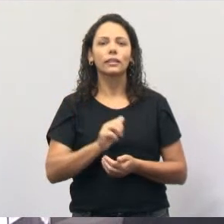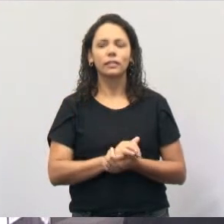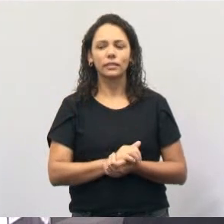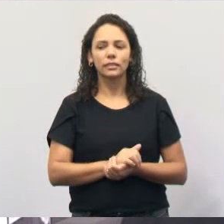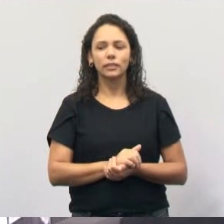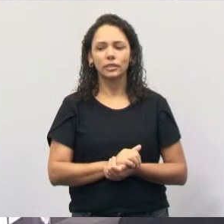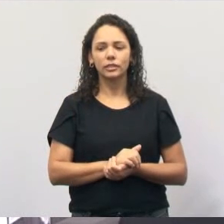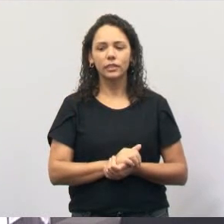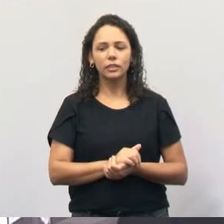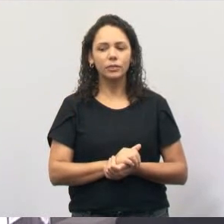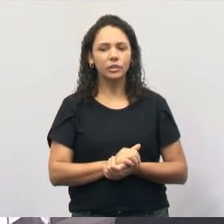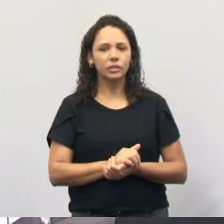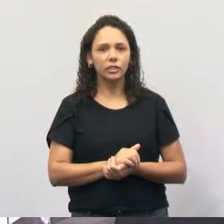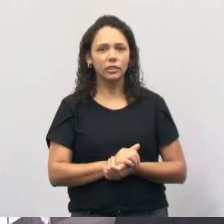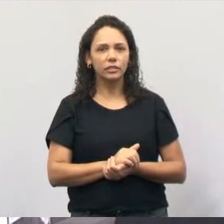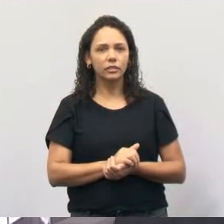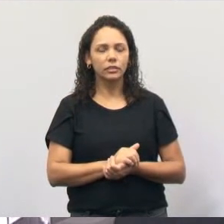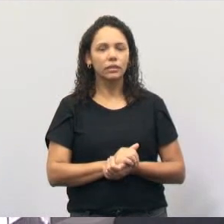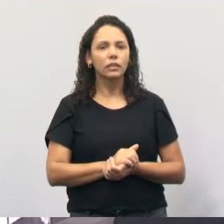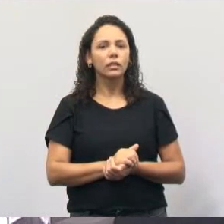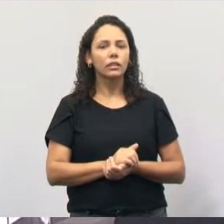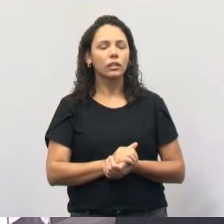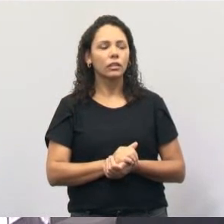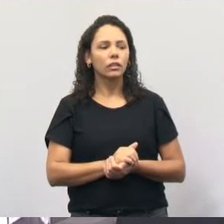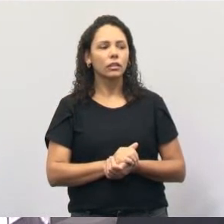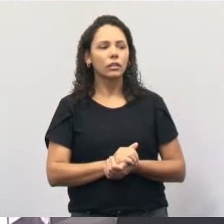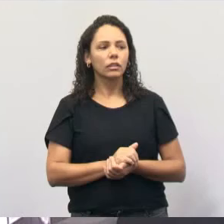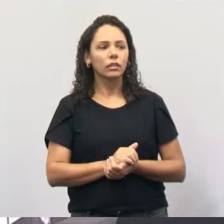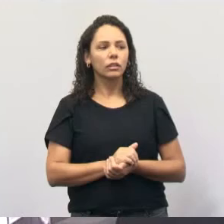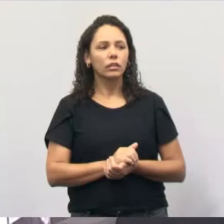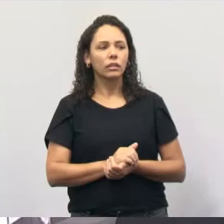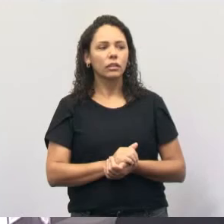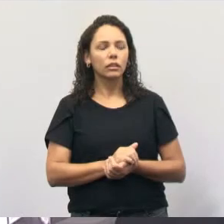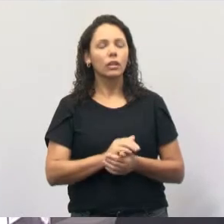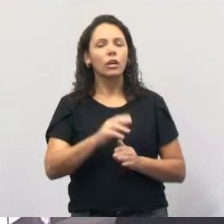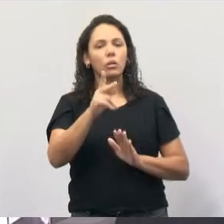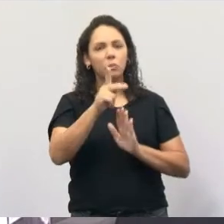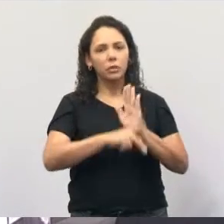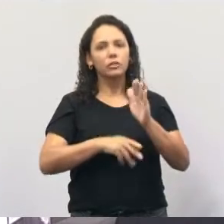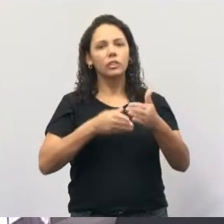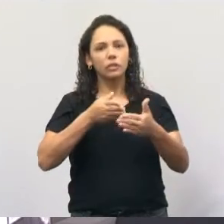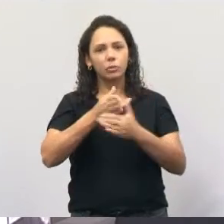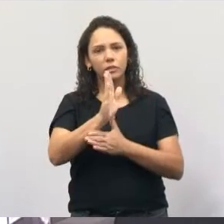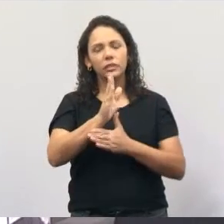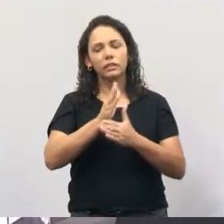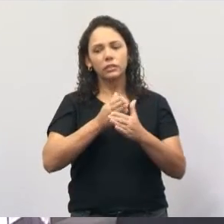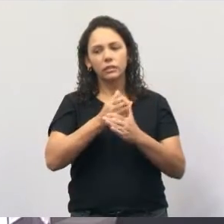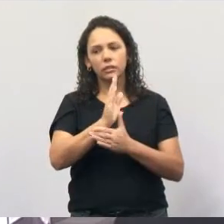Substitutivo foi aprovado por 12 votos favoráveis e nenhum voto contra. Próximo projeto.